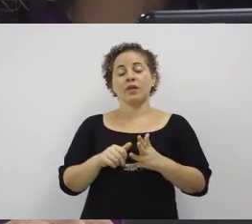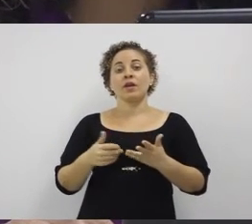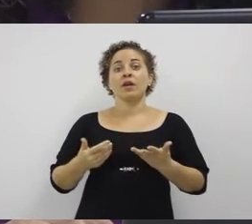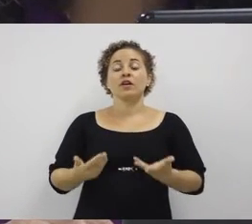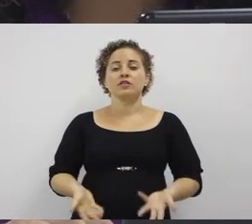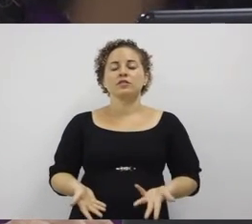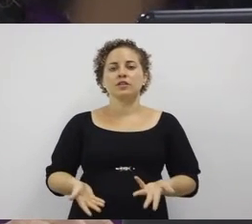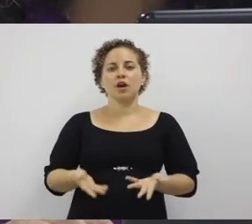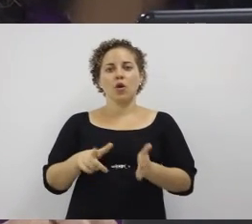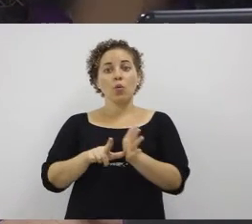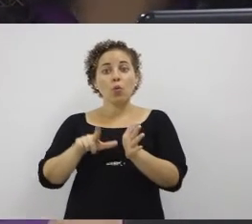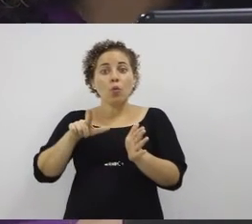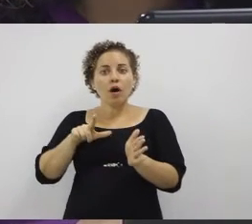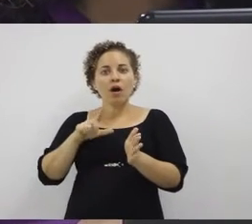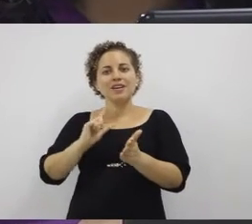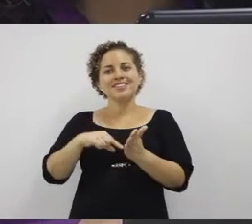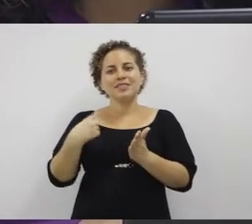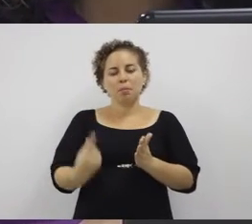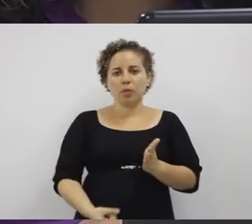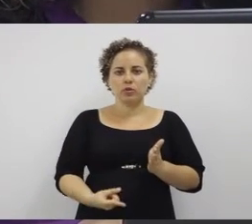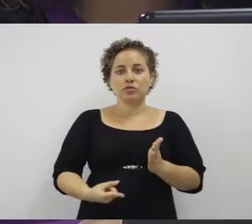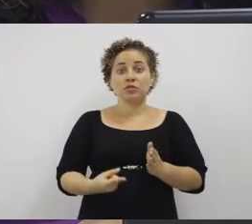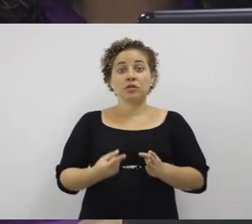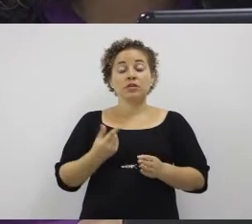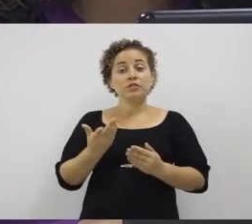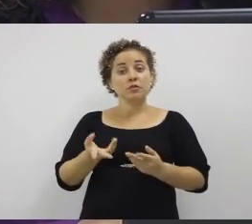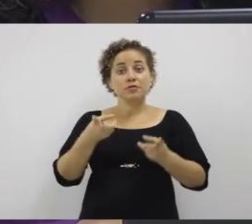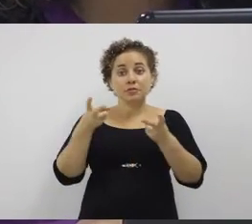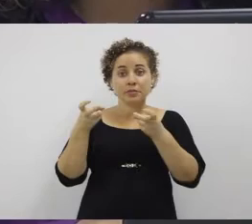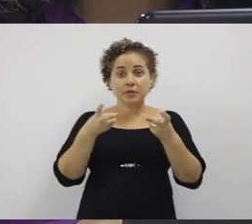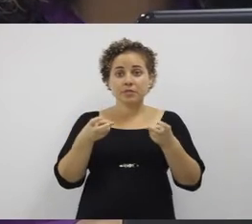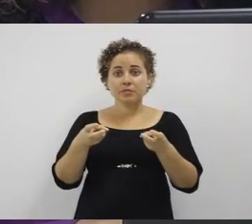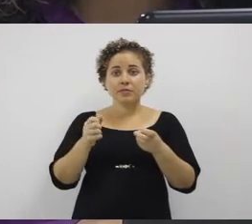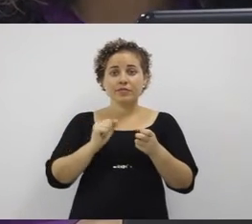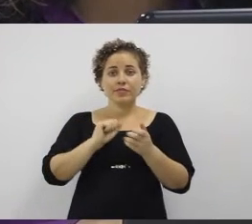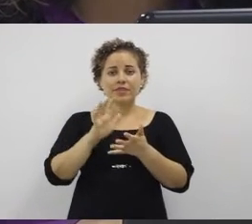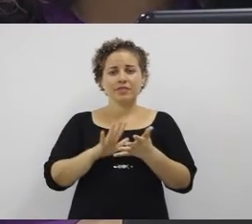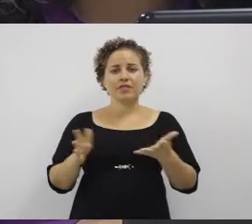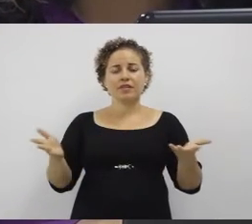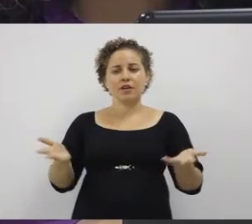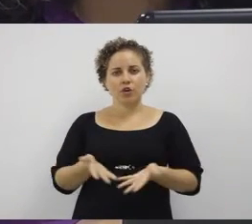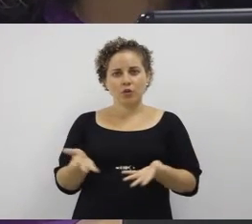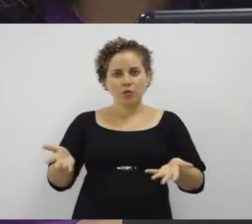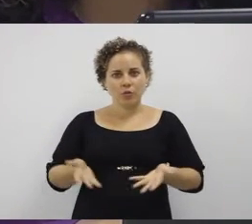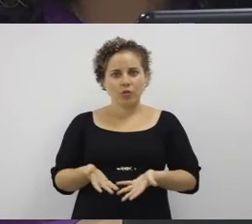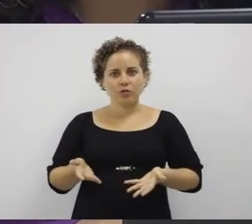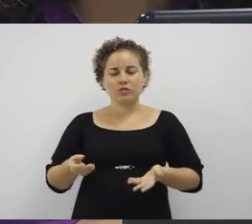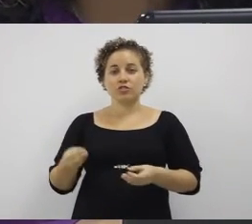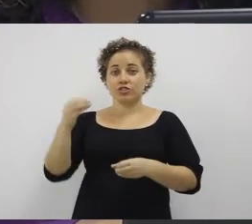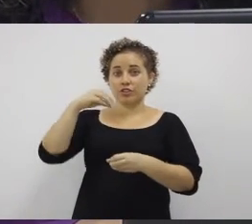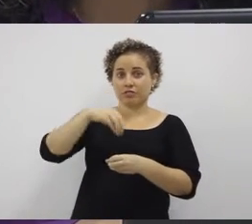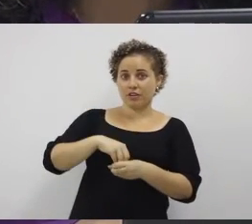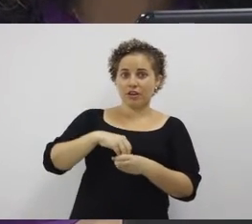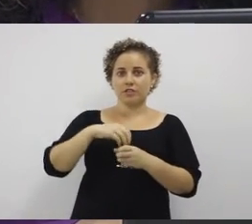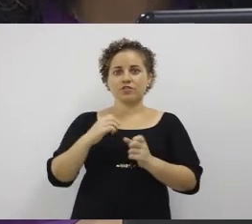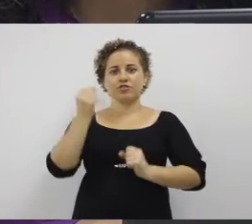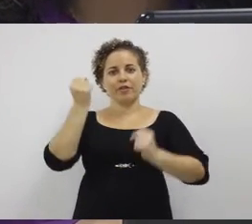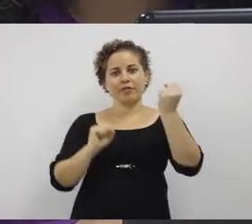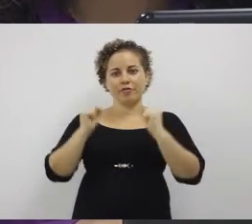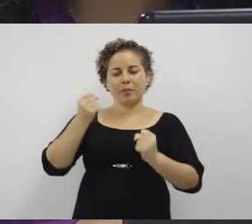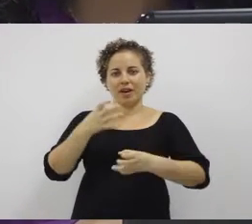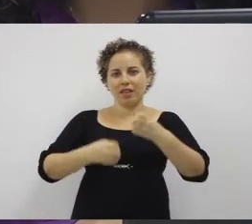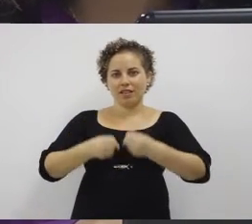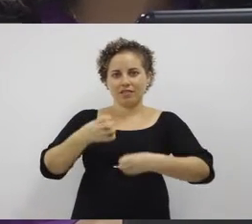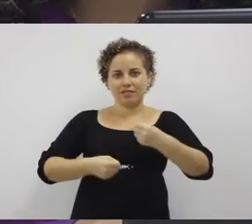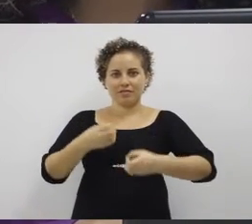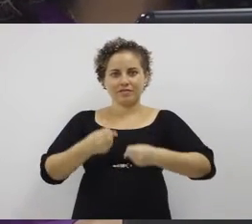Vemos aqui o antes e o depois. Pode-se notar que as atividades agora, as atividades internas da fábrica de laticínios, se